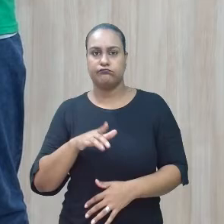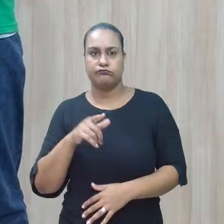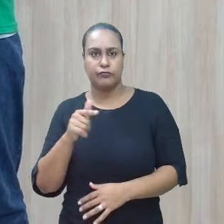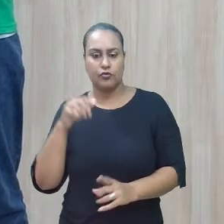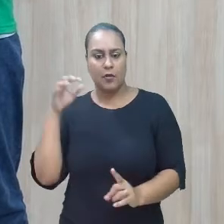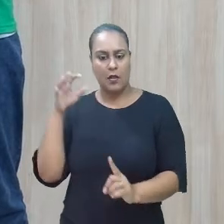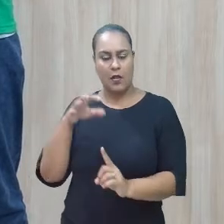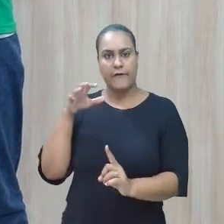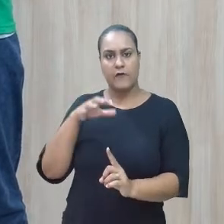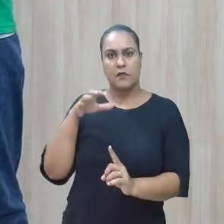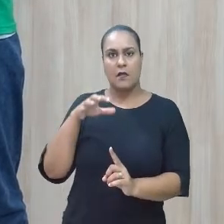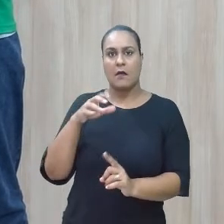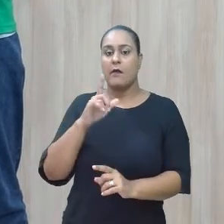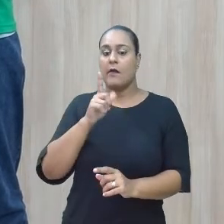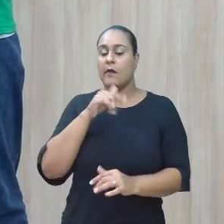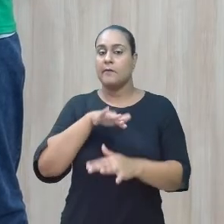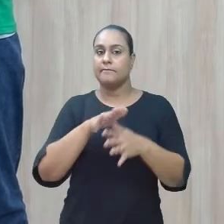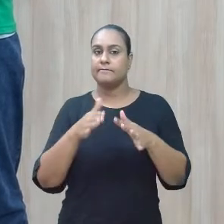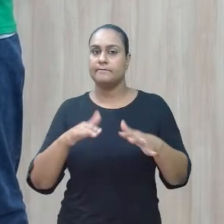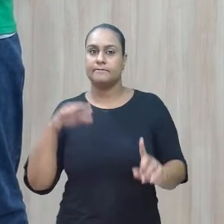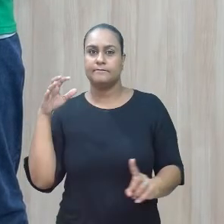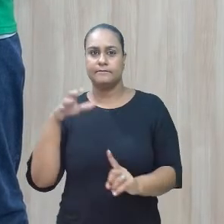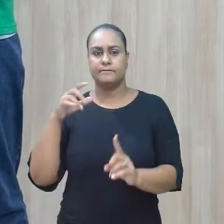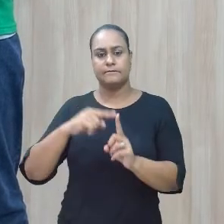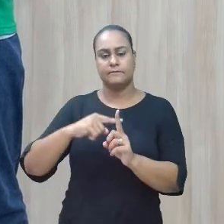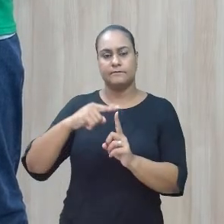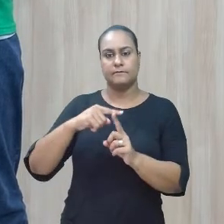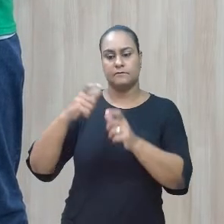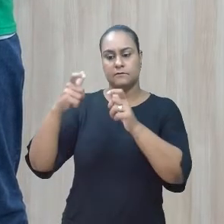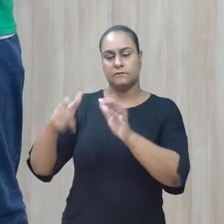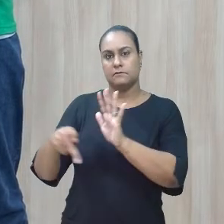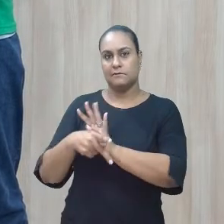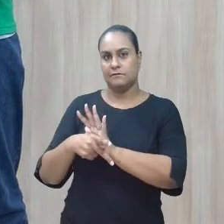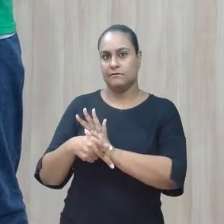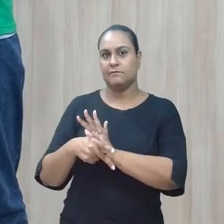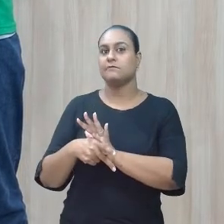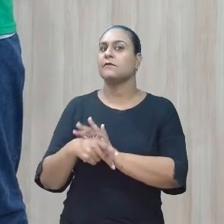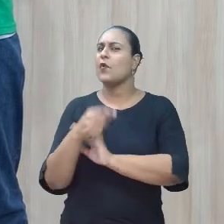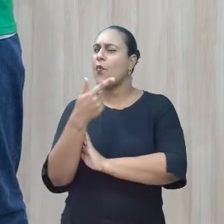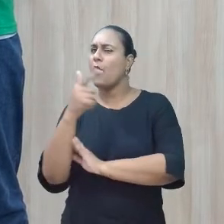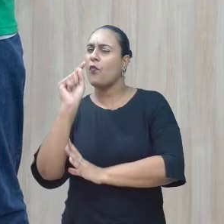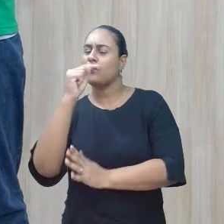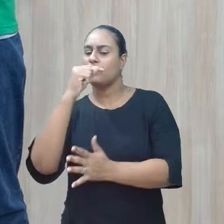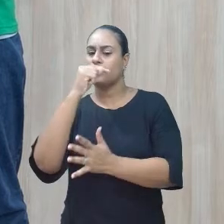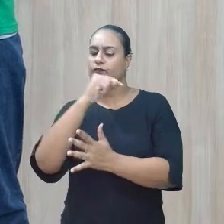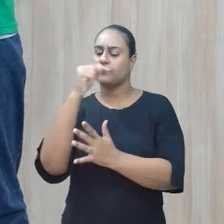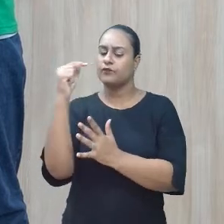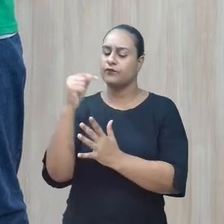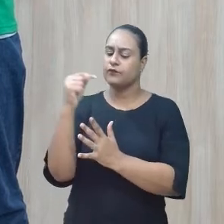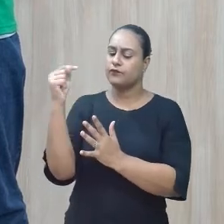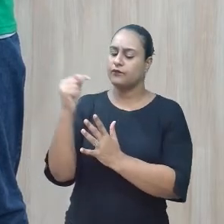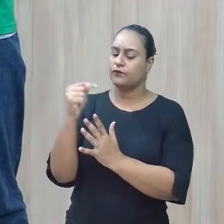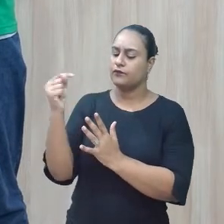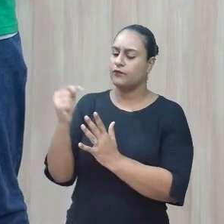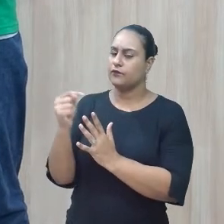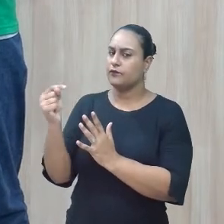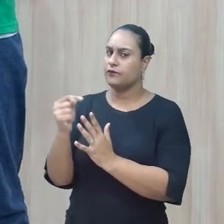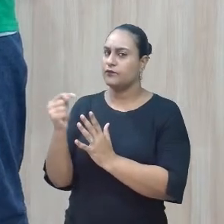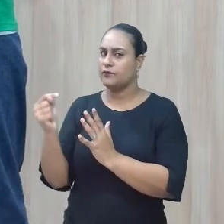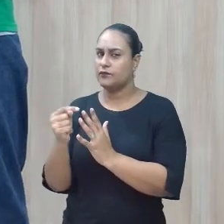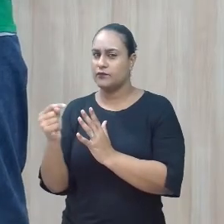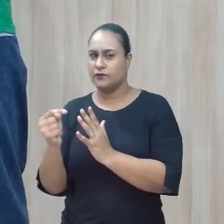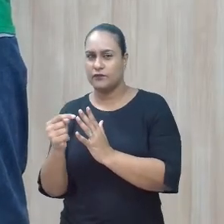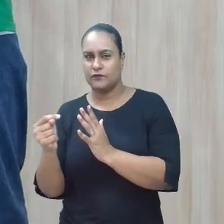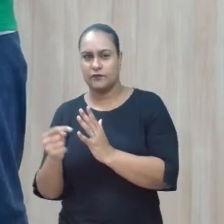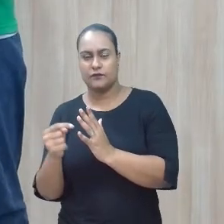interferência dos oceanos interferindo no clima daquele local. Vão ser outros fatores, barreiras topográficas, que no